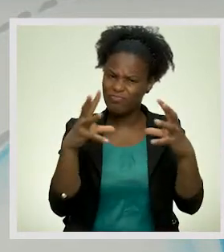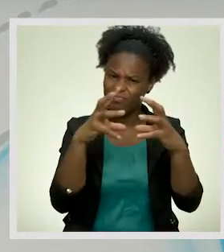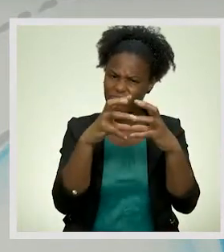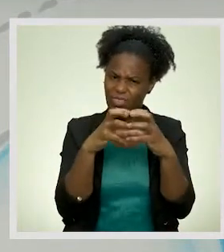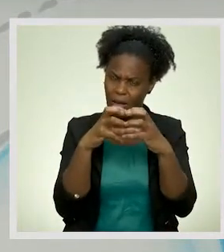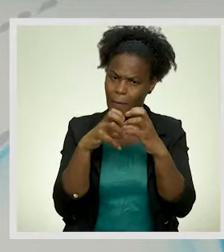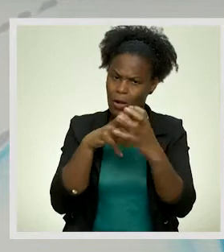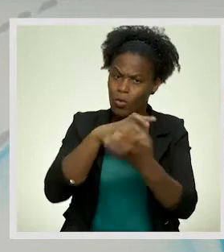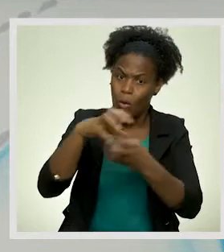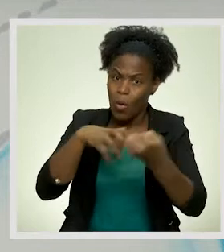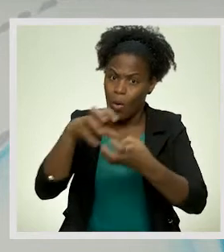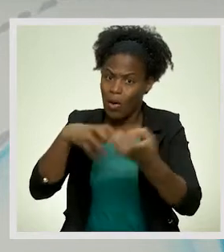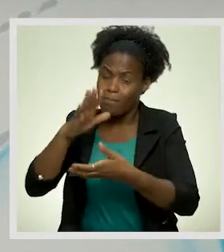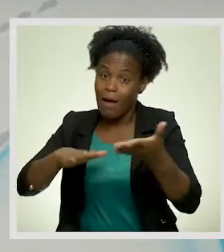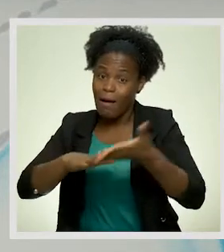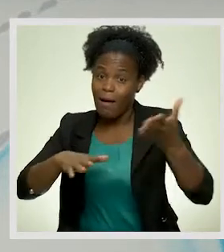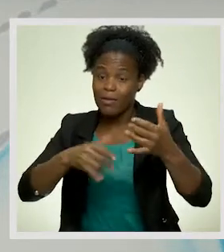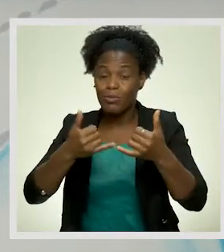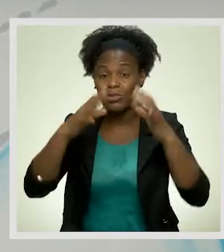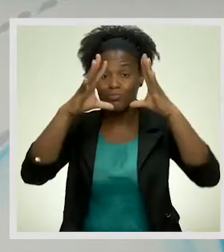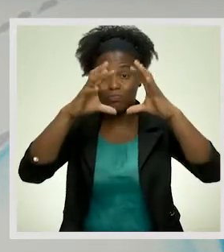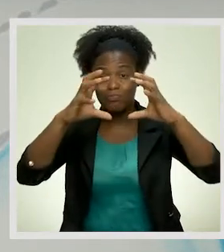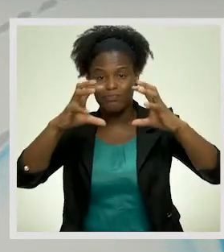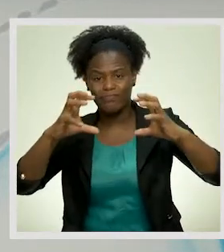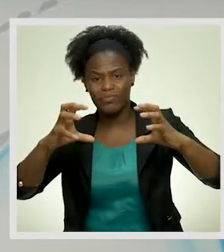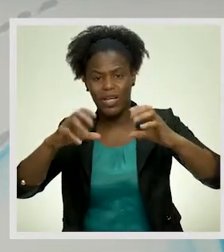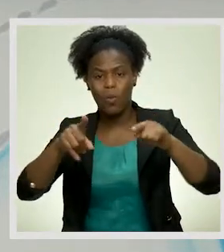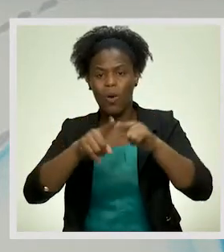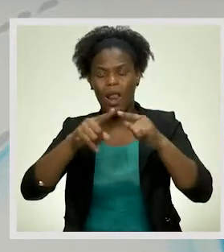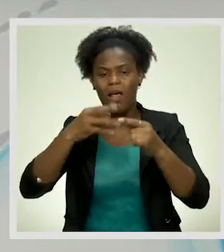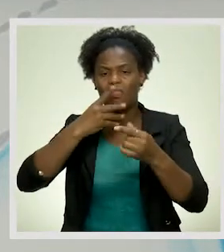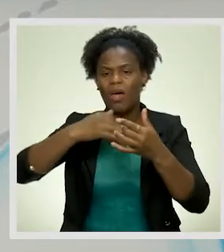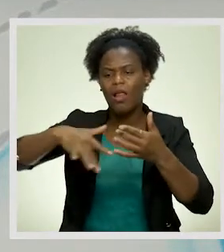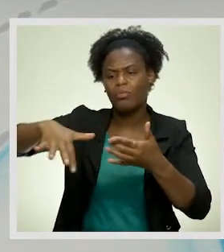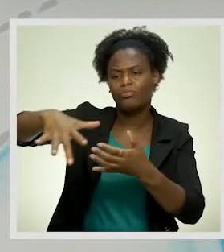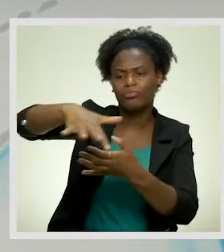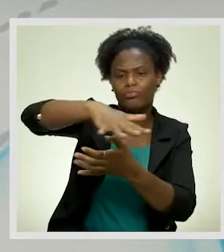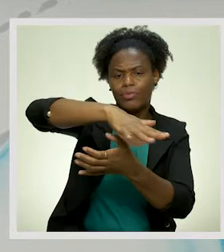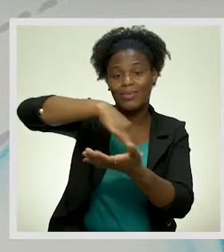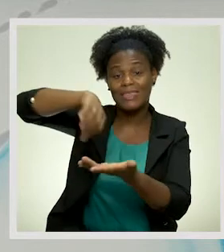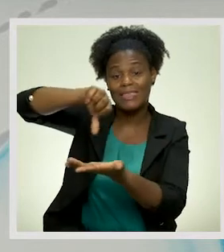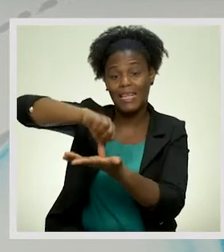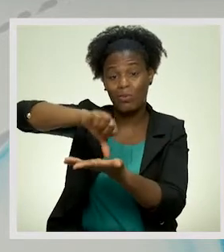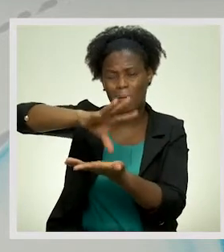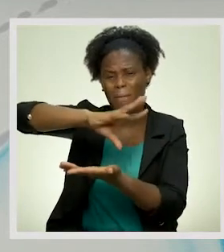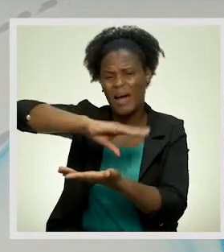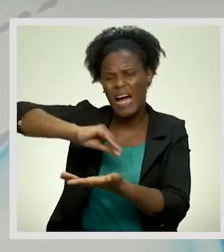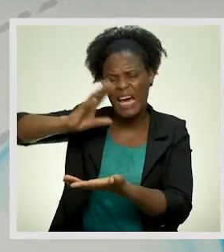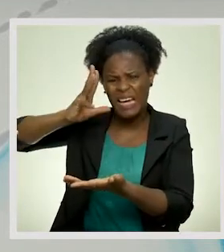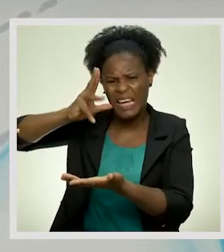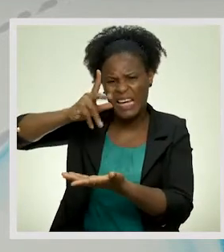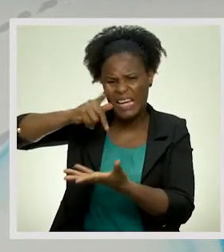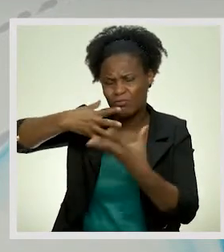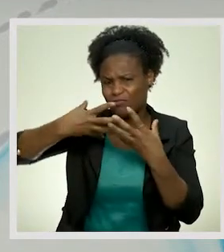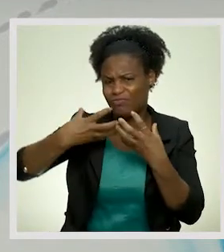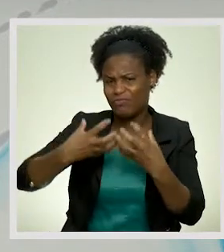maiores velocidades. E a nébula tomou a forma de um disco. No centro do disco, que era mais quente e mais densa, onde